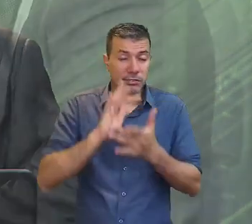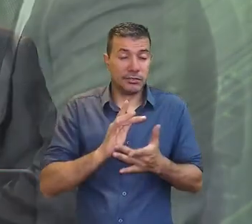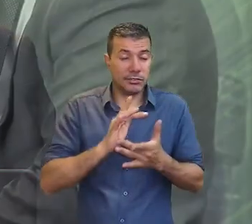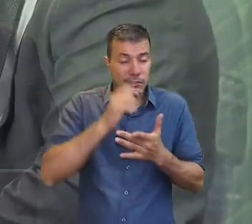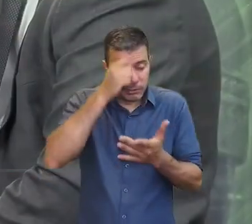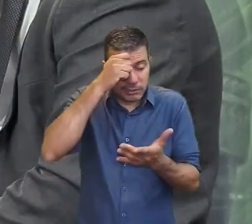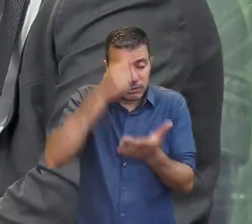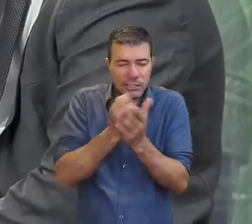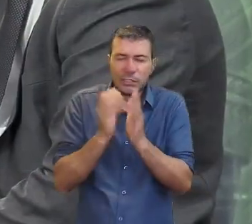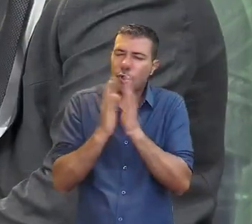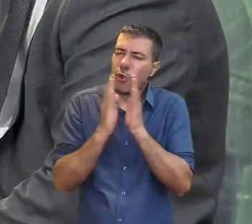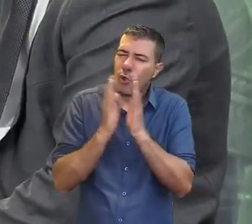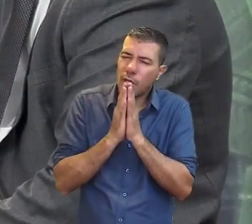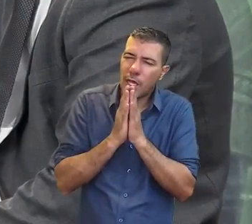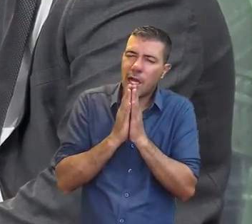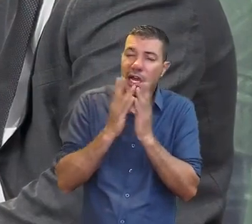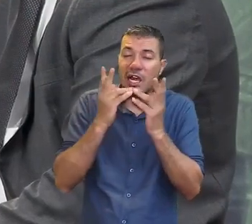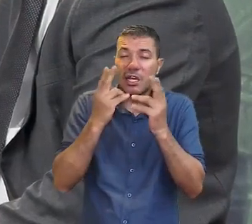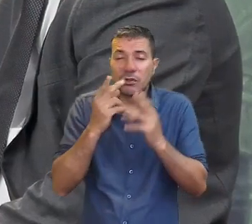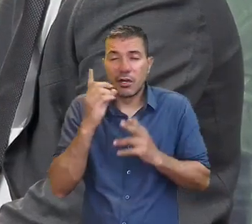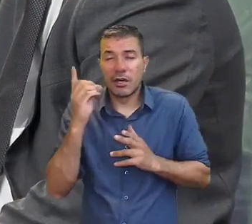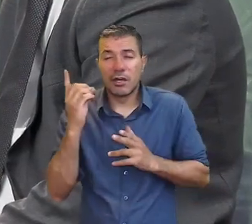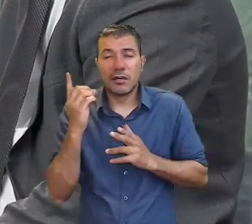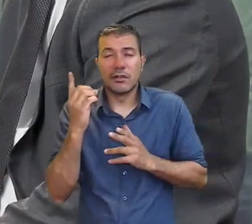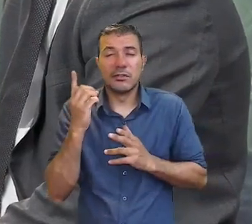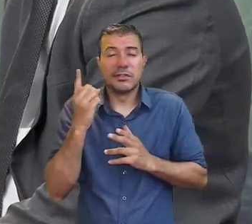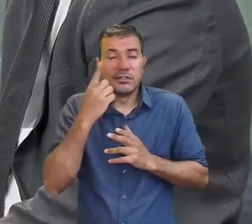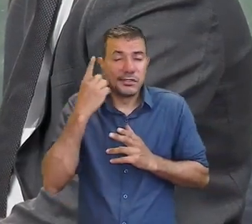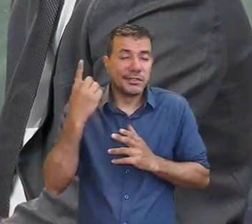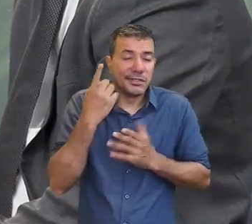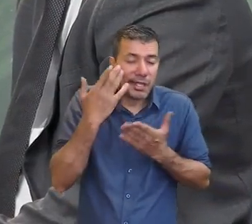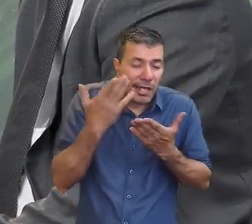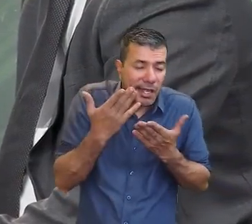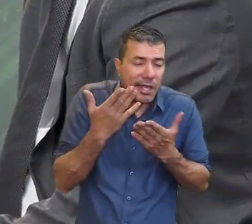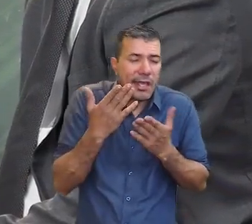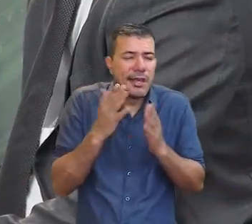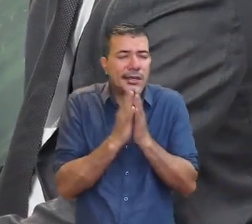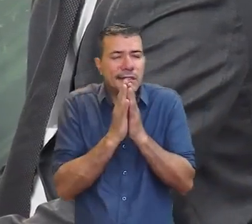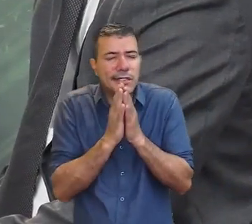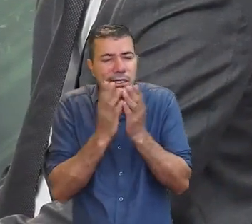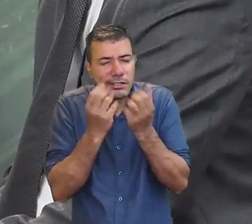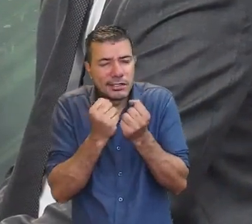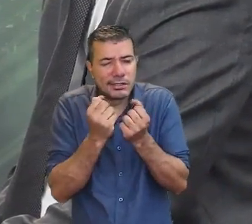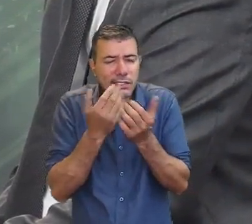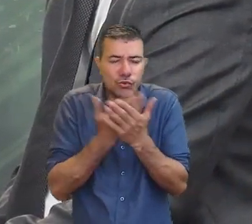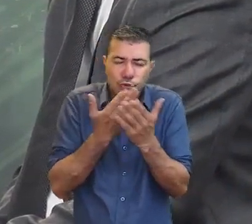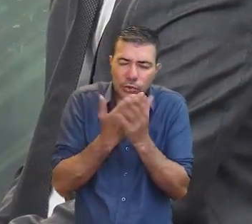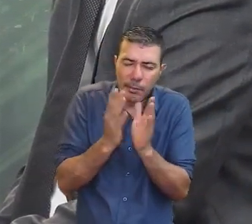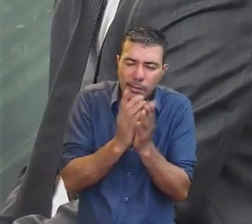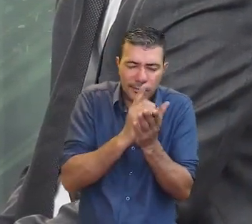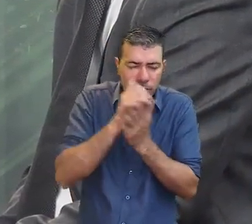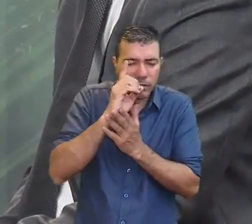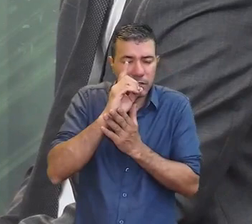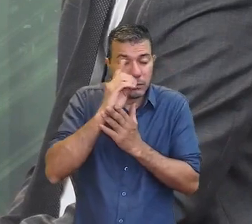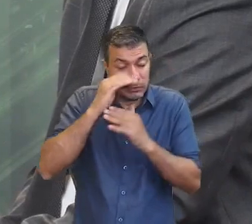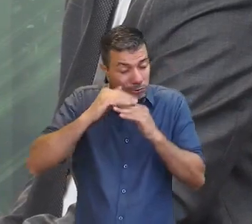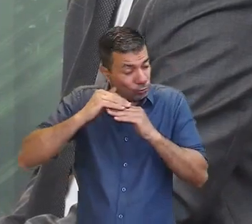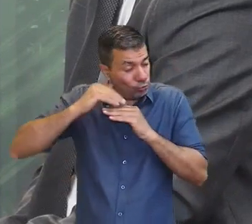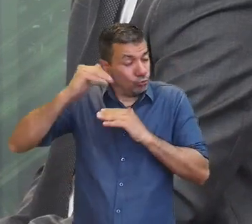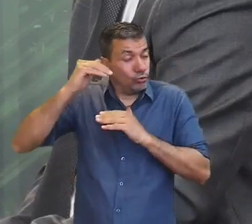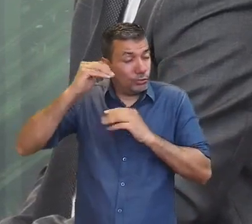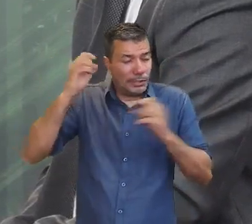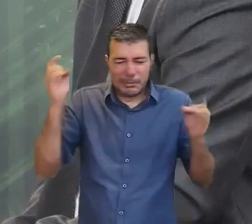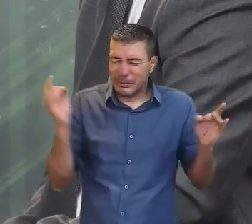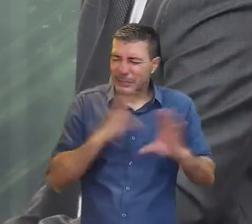ele decida orar, assim como Daniel clamando por mais sabedoria, decida continuar estudando a Bíblia. Mas, acima de tudo, Senhor, que ele rompa